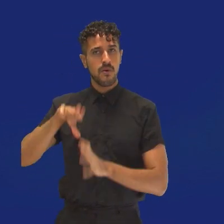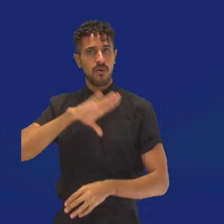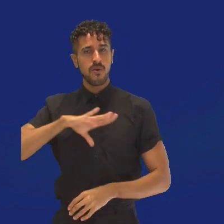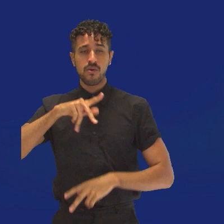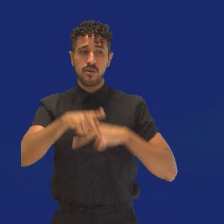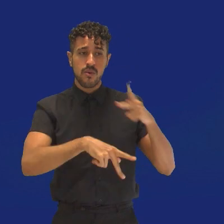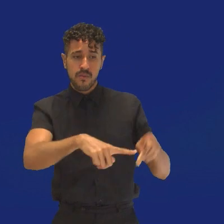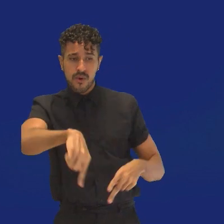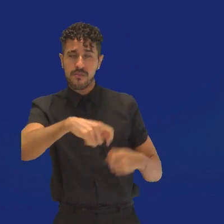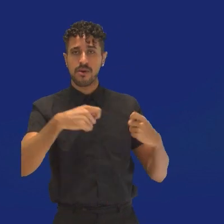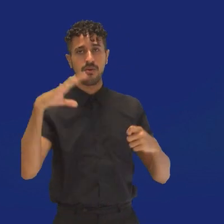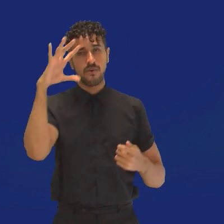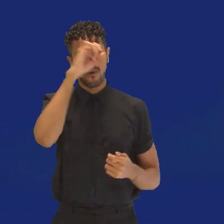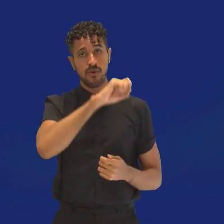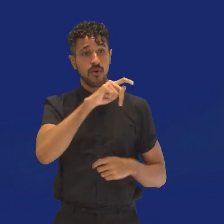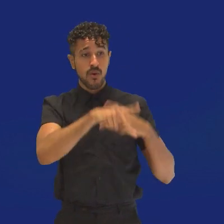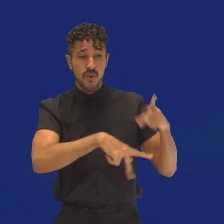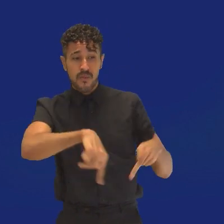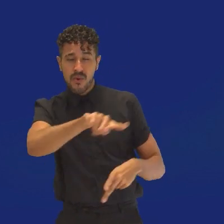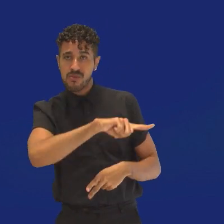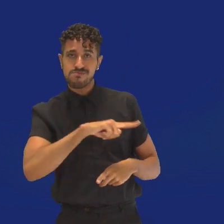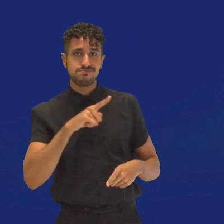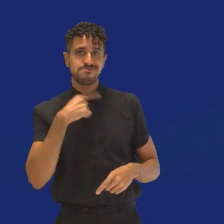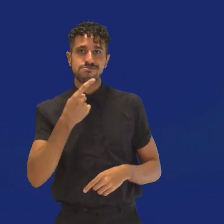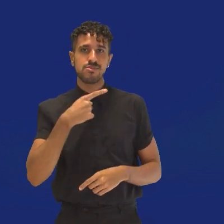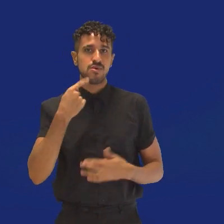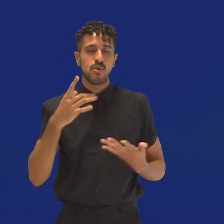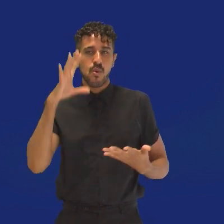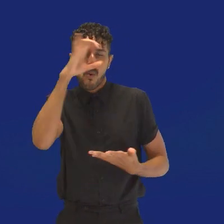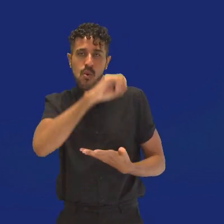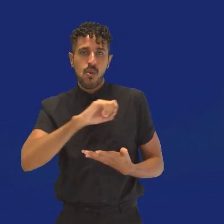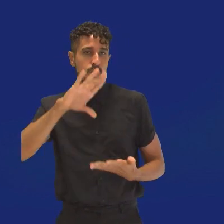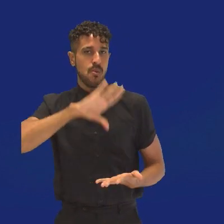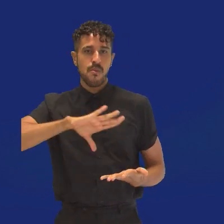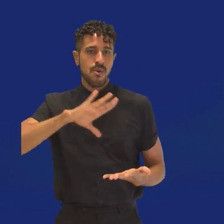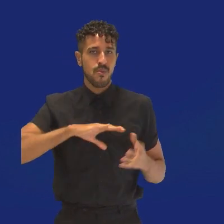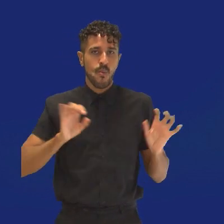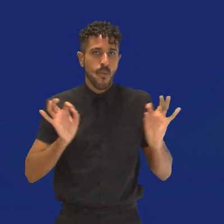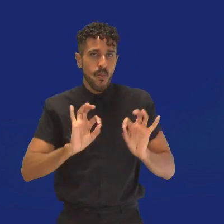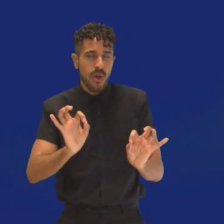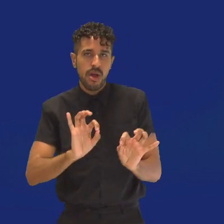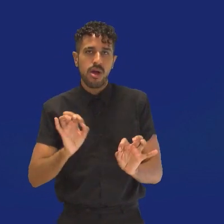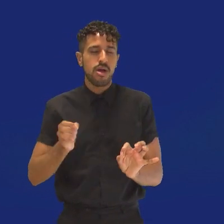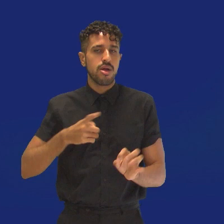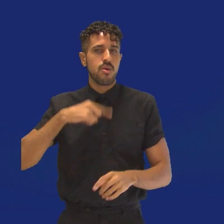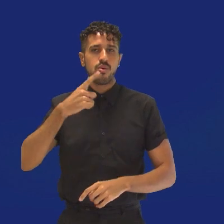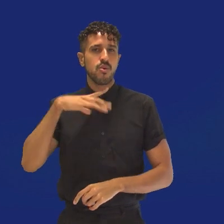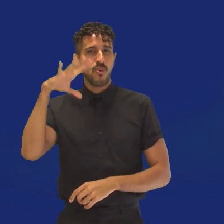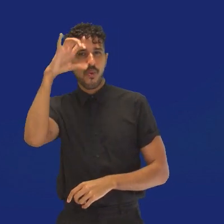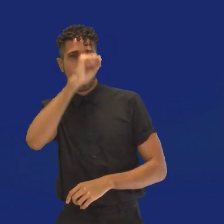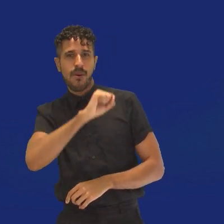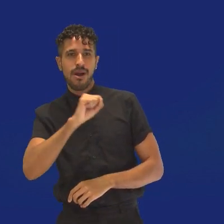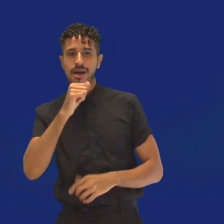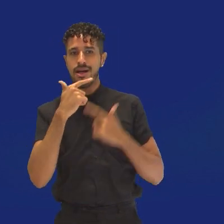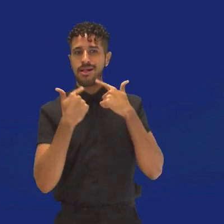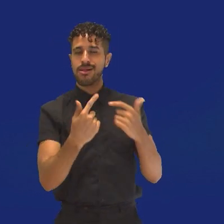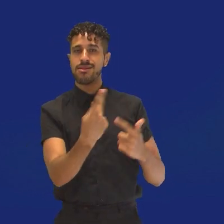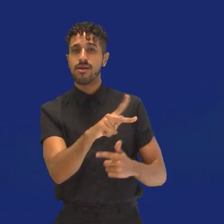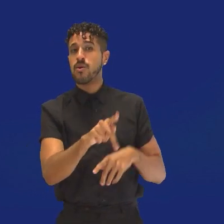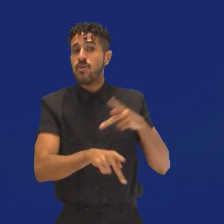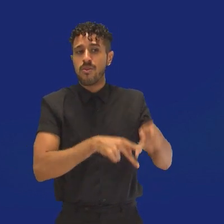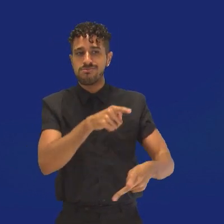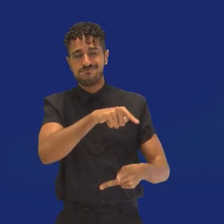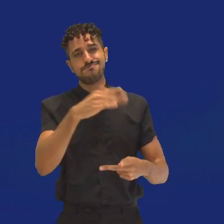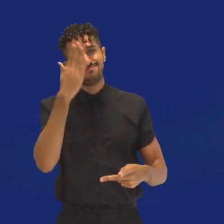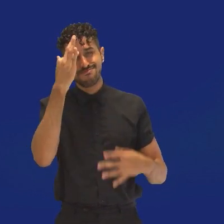pela população. Uma população que não domina a língua portuguesa, não domina a sua língua pátria, é uma população